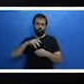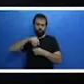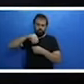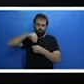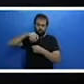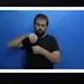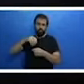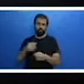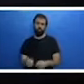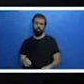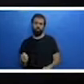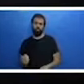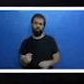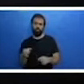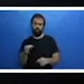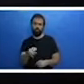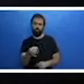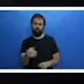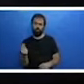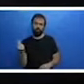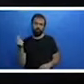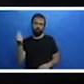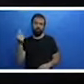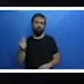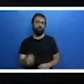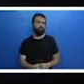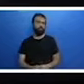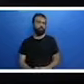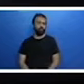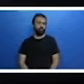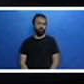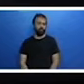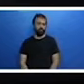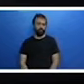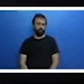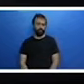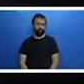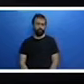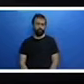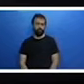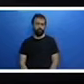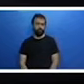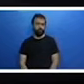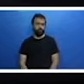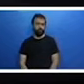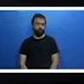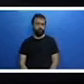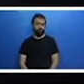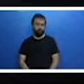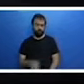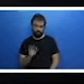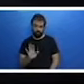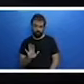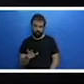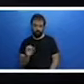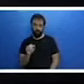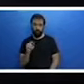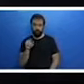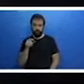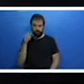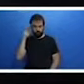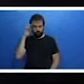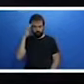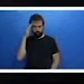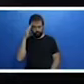garrafa moeda qualquer coisa que você tem a mão para que você possa fazer esses desafios e daqui a pouco você vai entender como